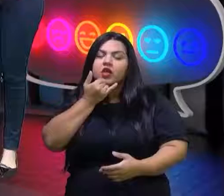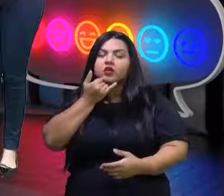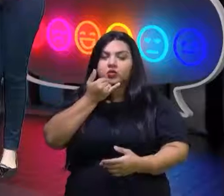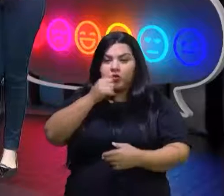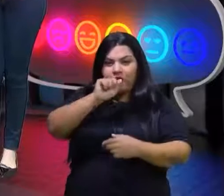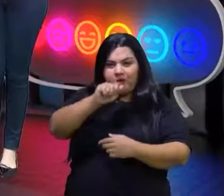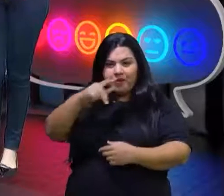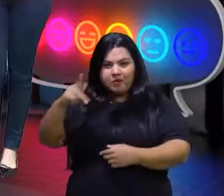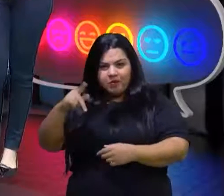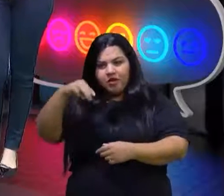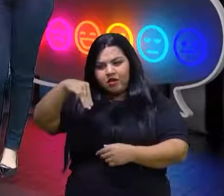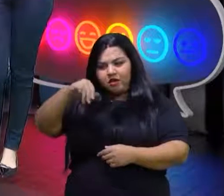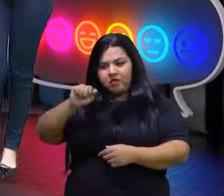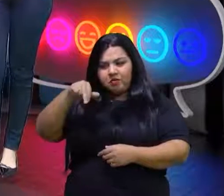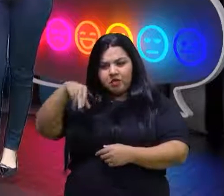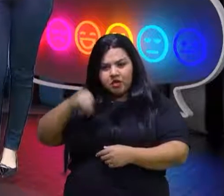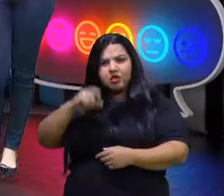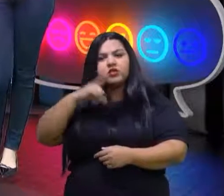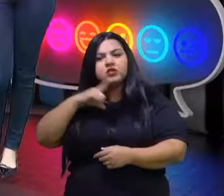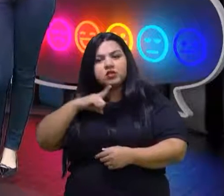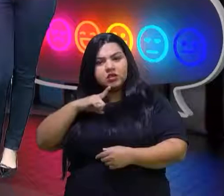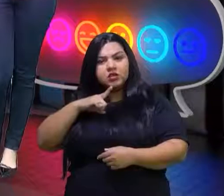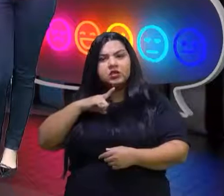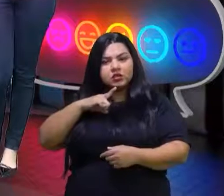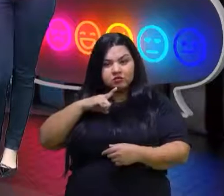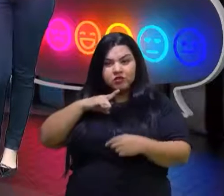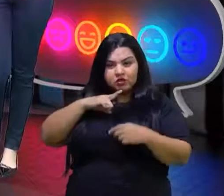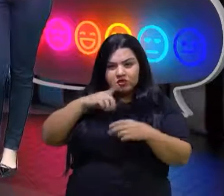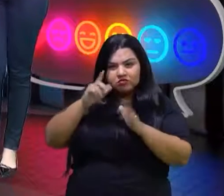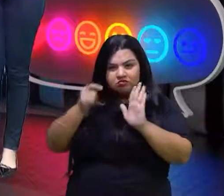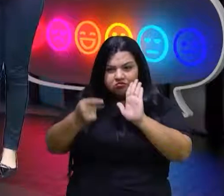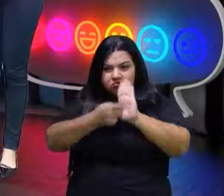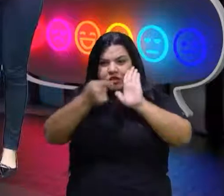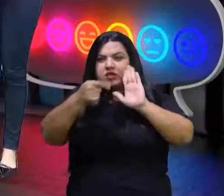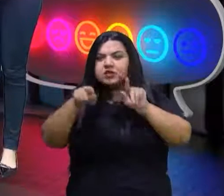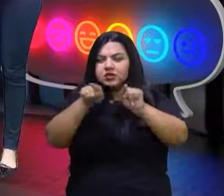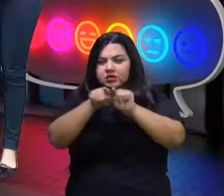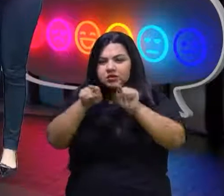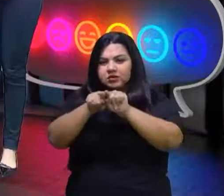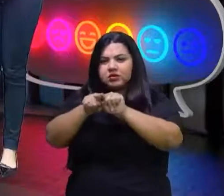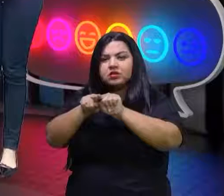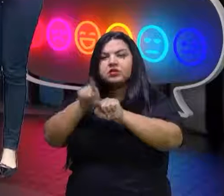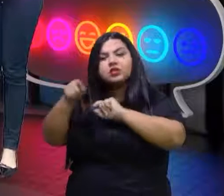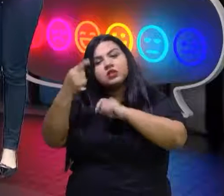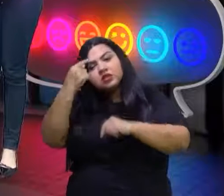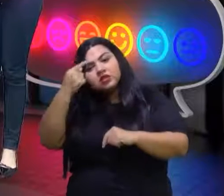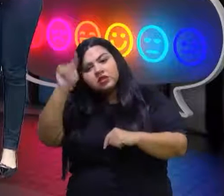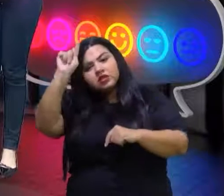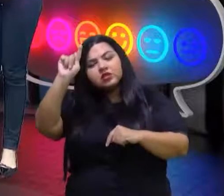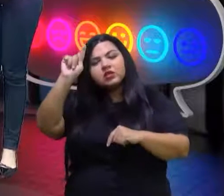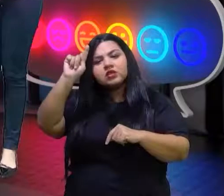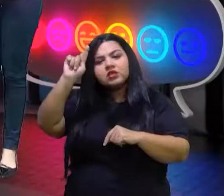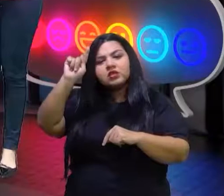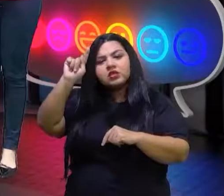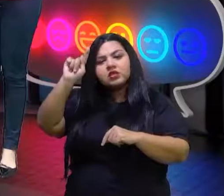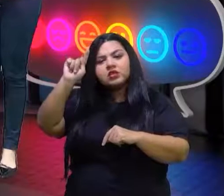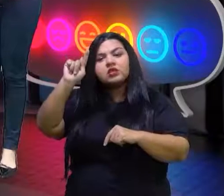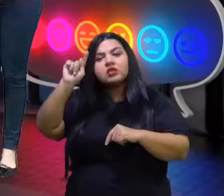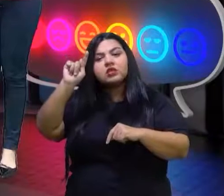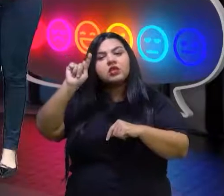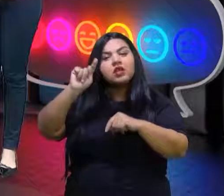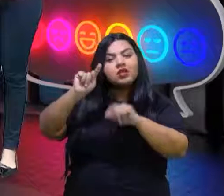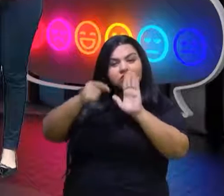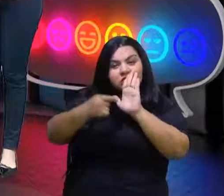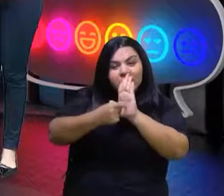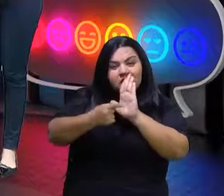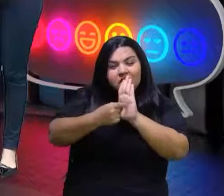aplicativo Humano tem um link no chat que vocês podem estar clicando lá também, tá bom? Então, olha só, a ideia da gente estar utilizando essa ferramenta